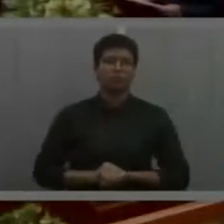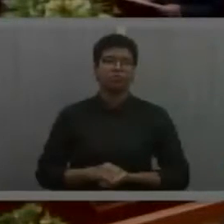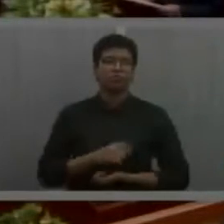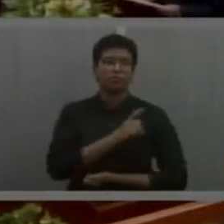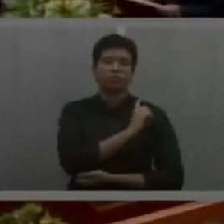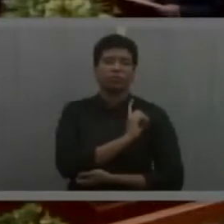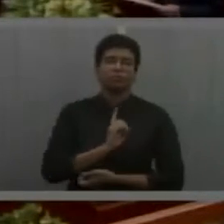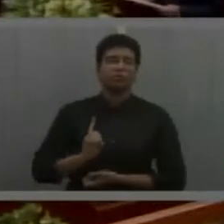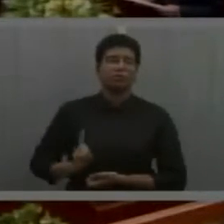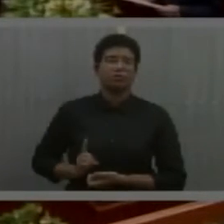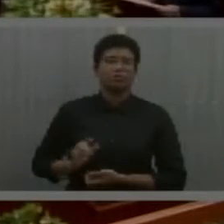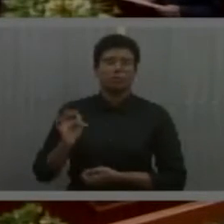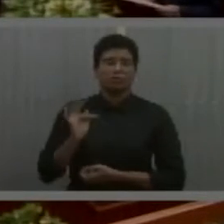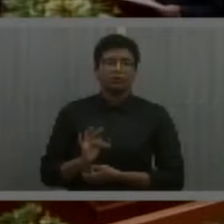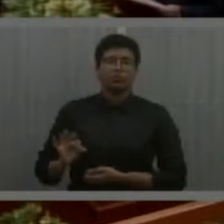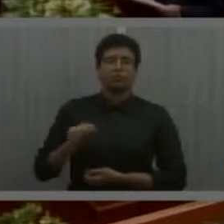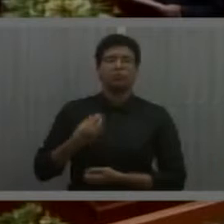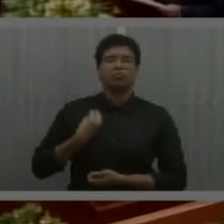governo,